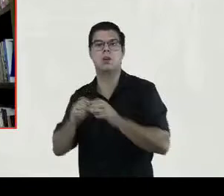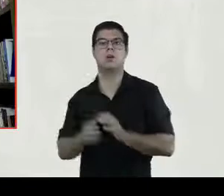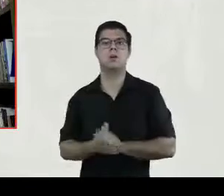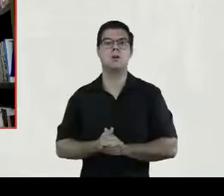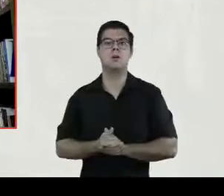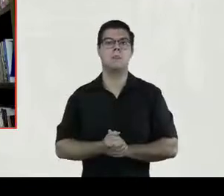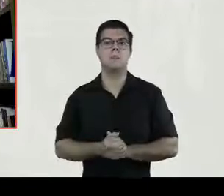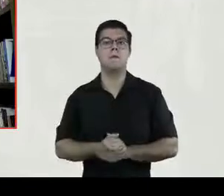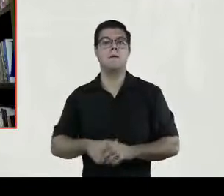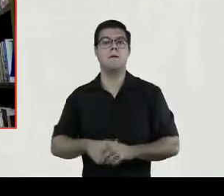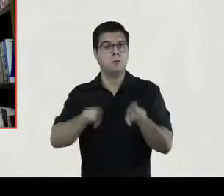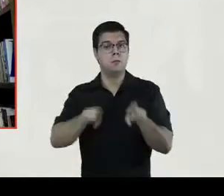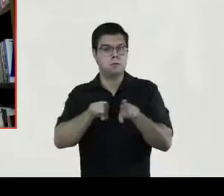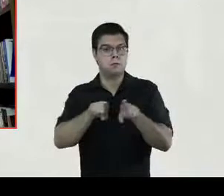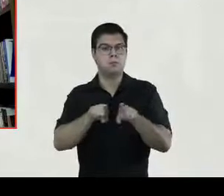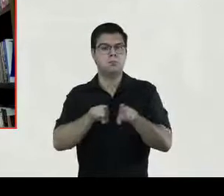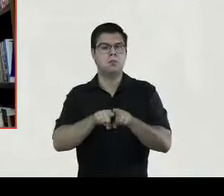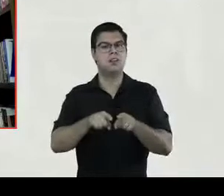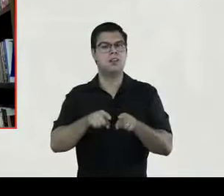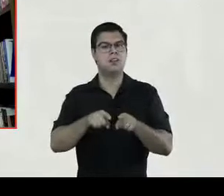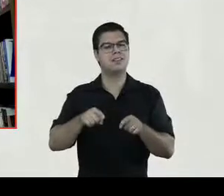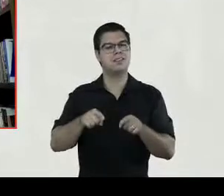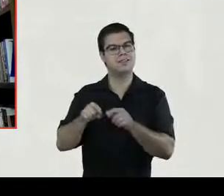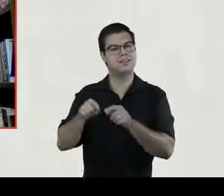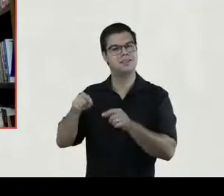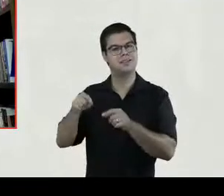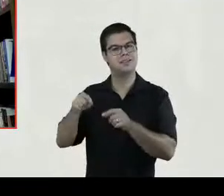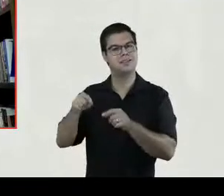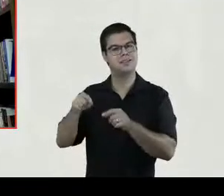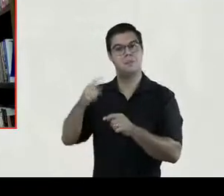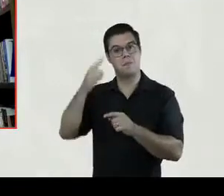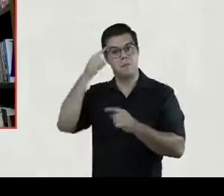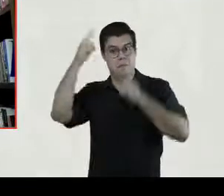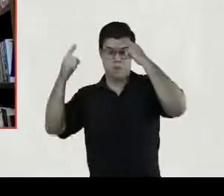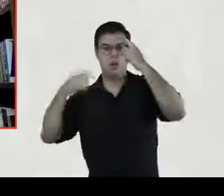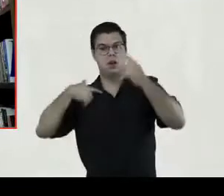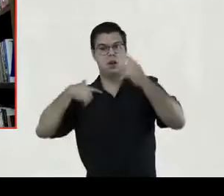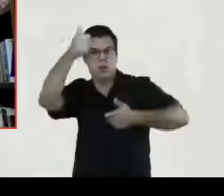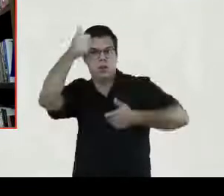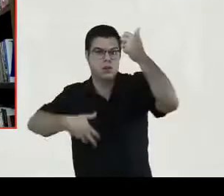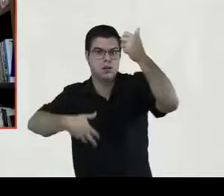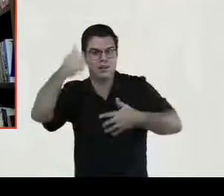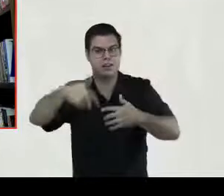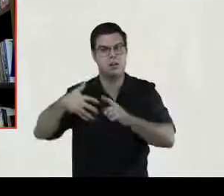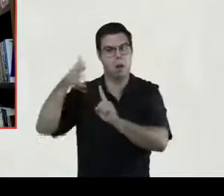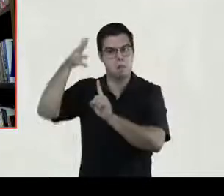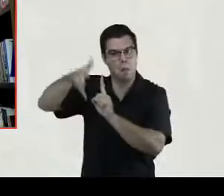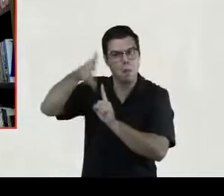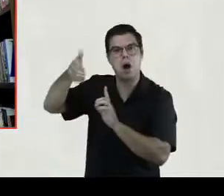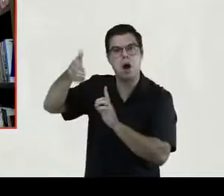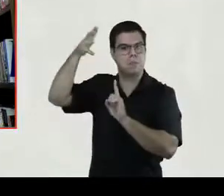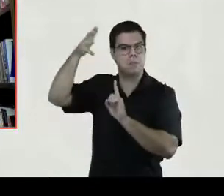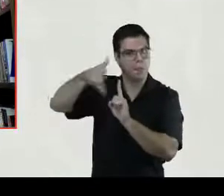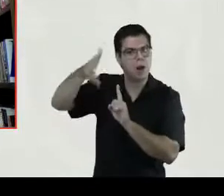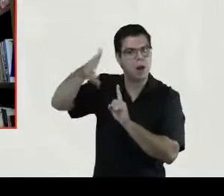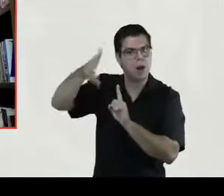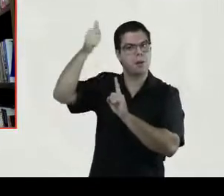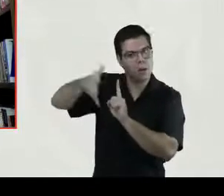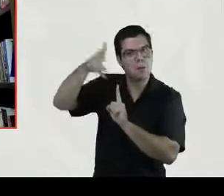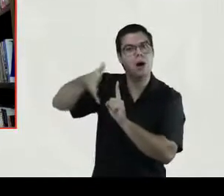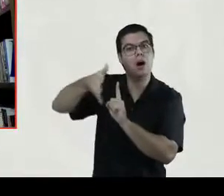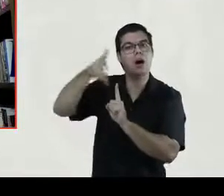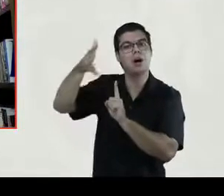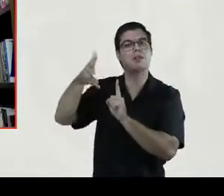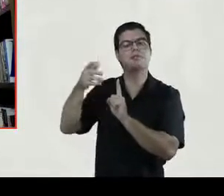dentre as questões que eu suscitei aqui, né, no decorrer das falas, uma